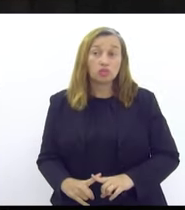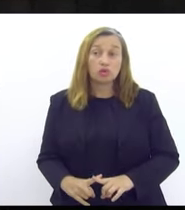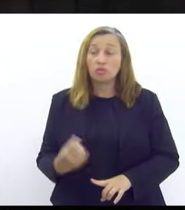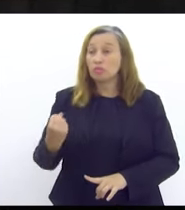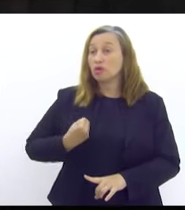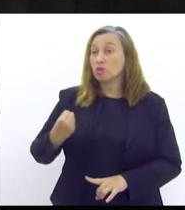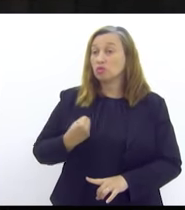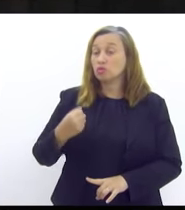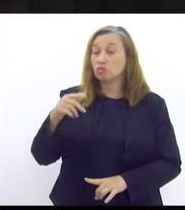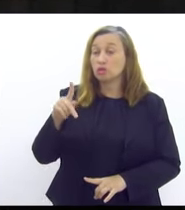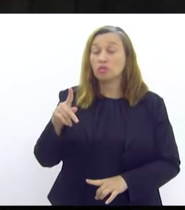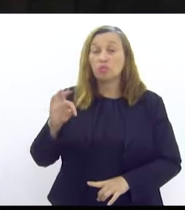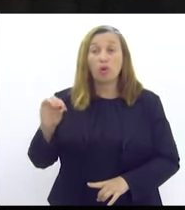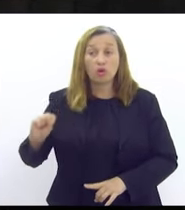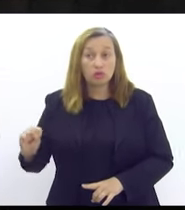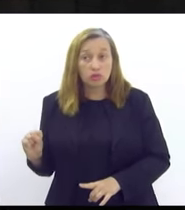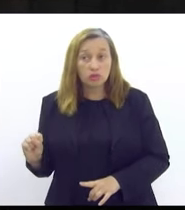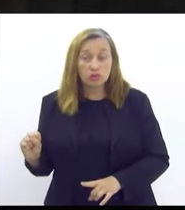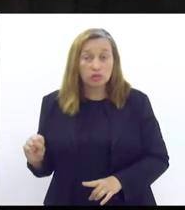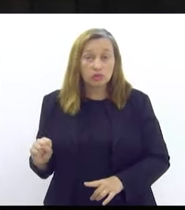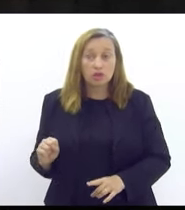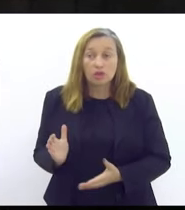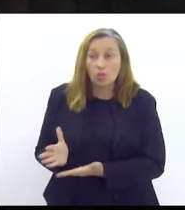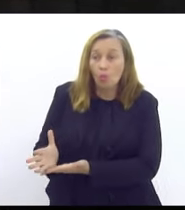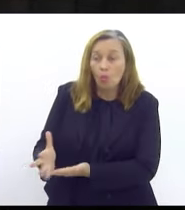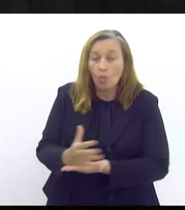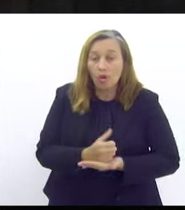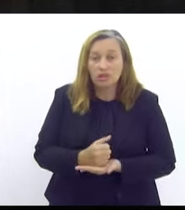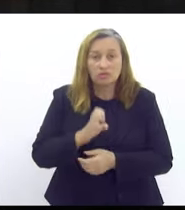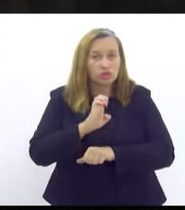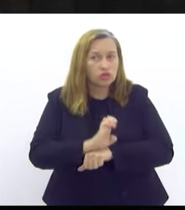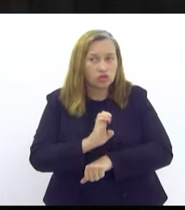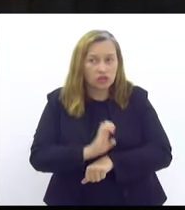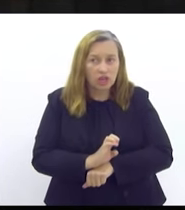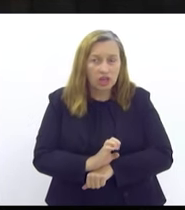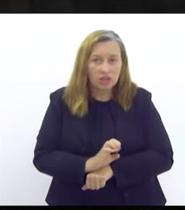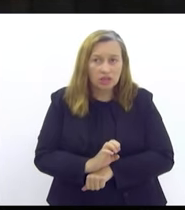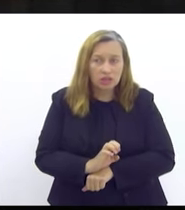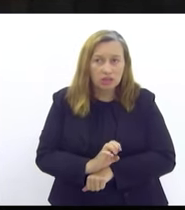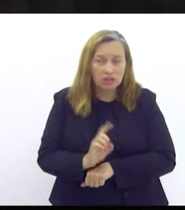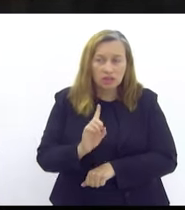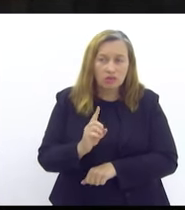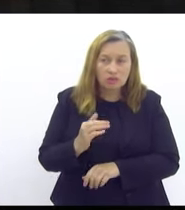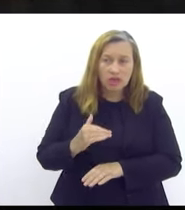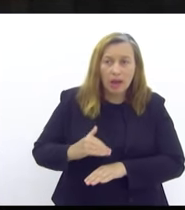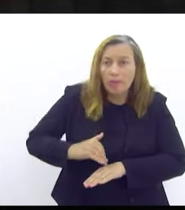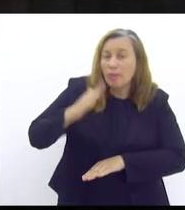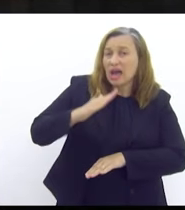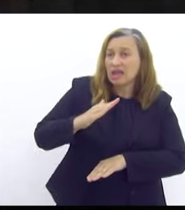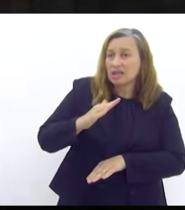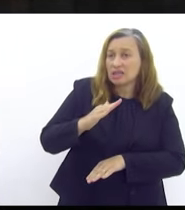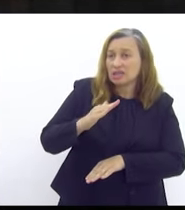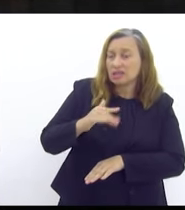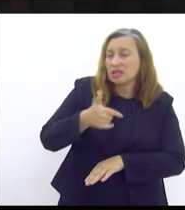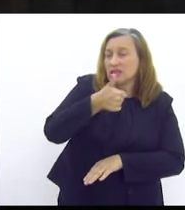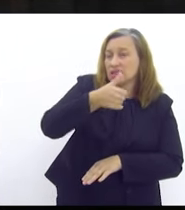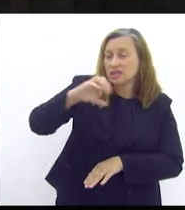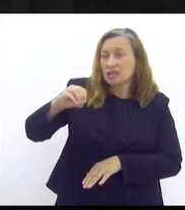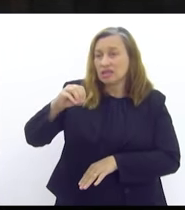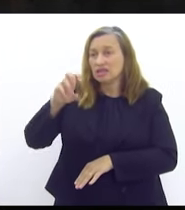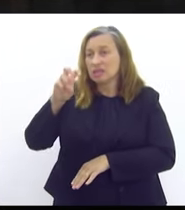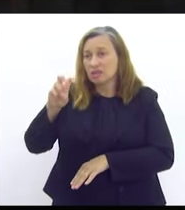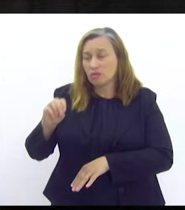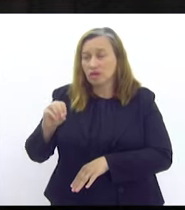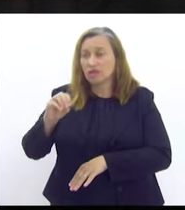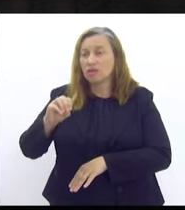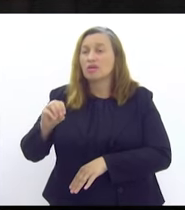de poços, tem um montante. A arrecadação do Estado não será superior a 150 milhões